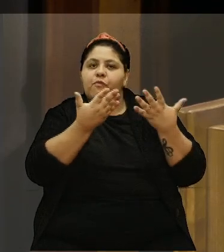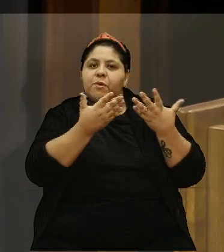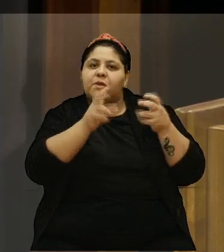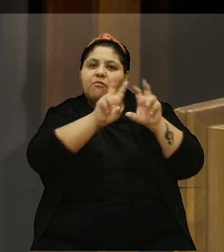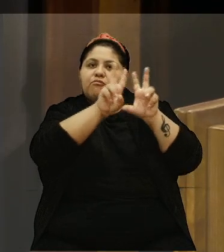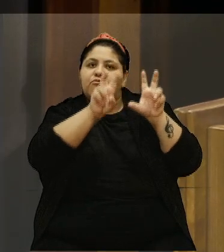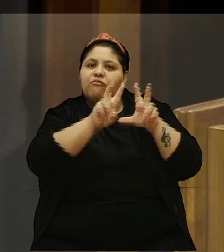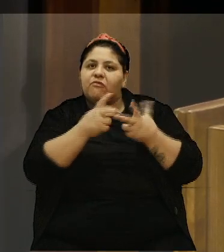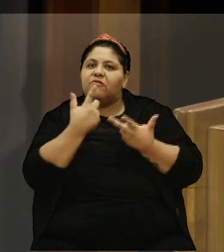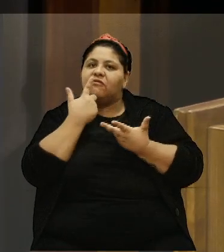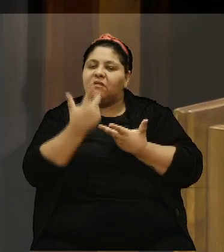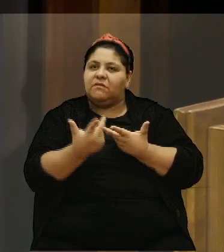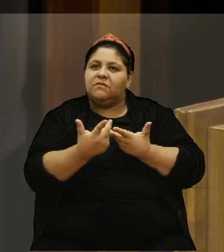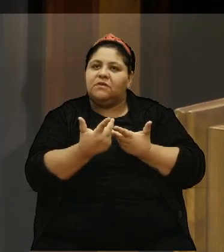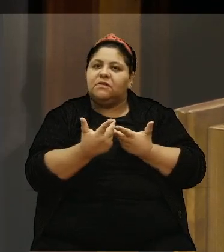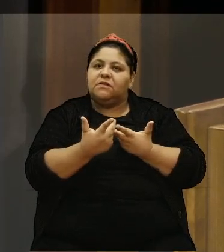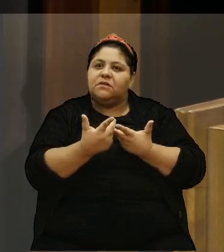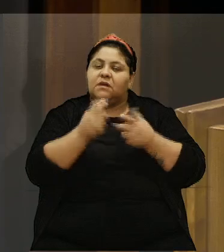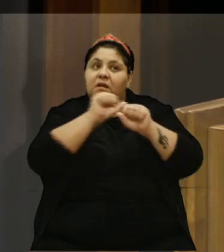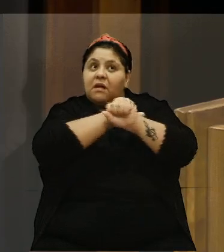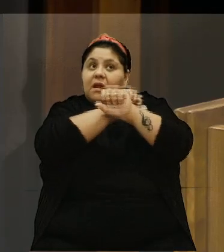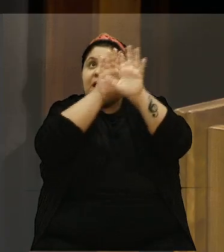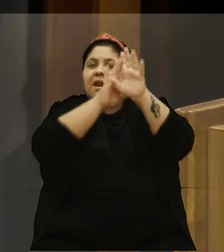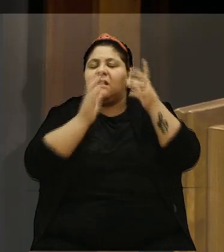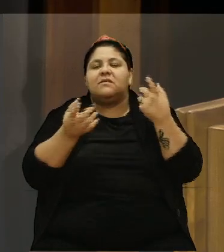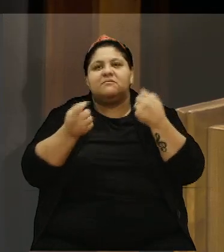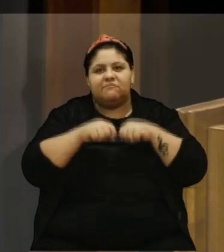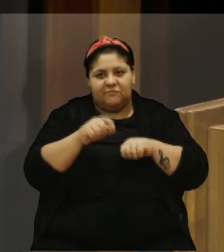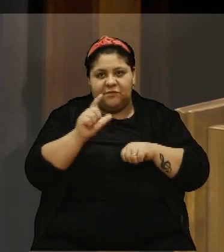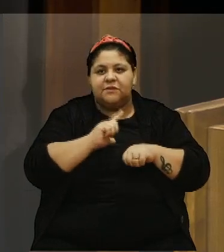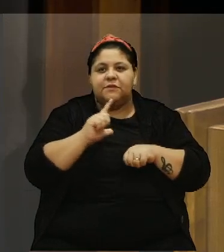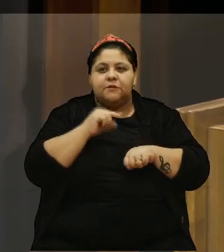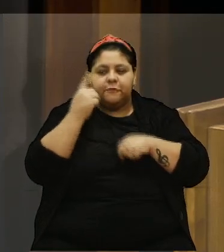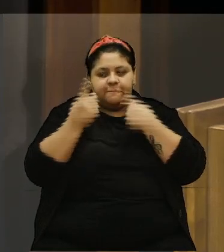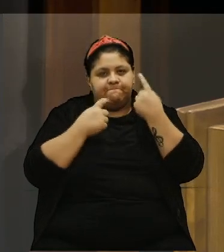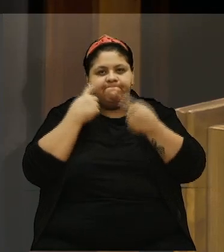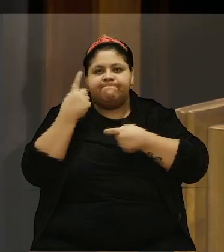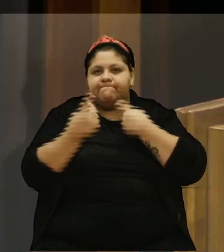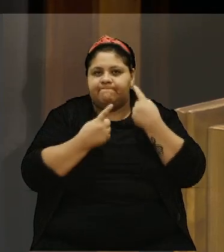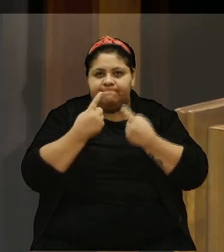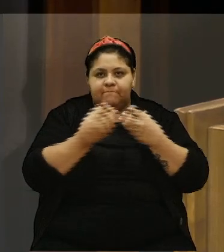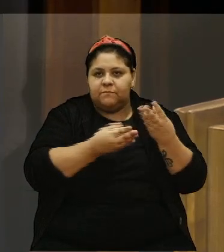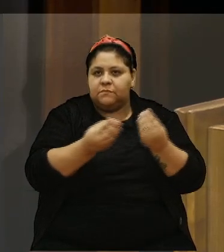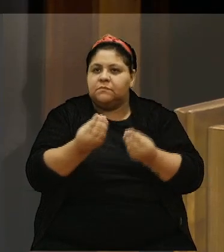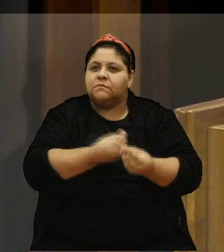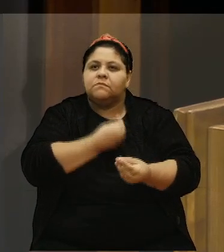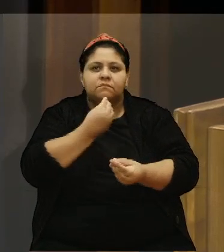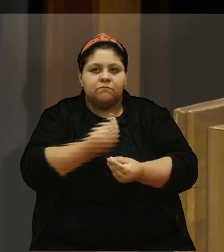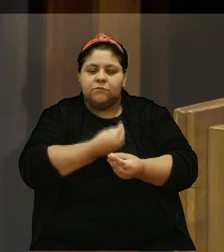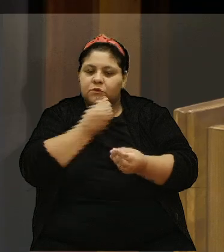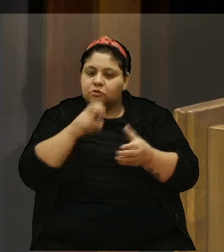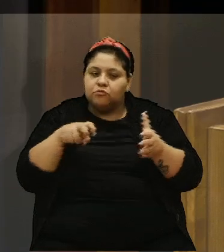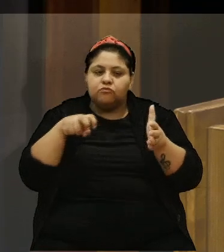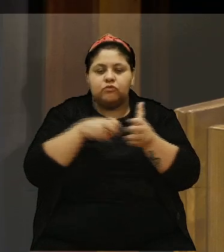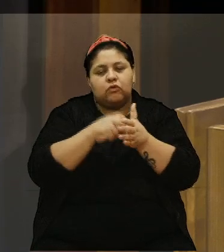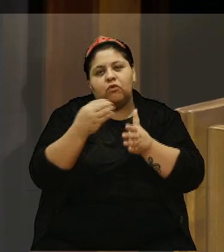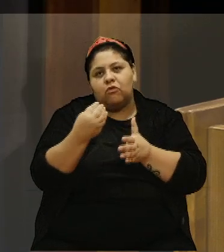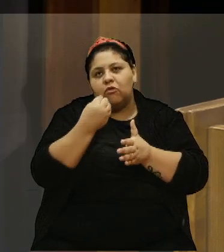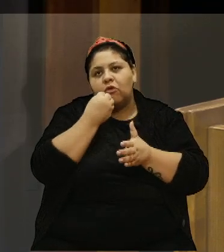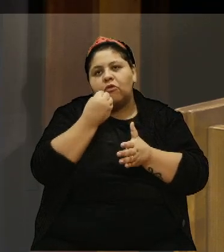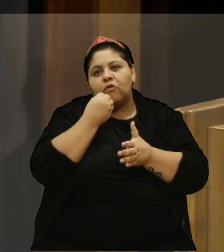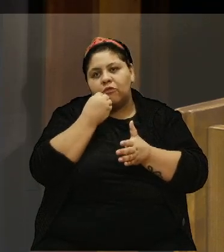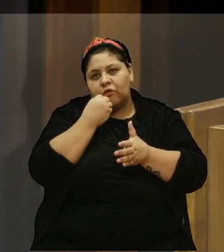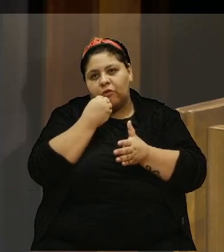assunto, trazer à luz, né, a necessidade que tem, a preocupação com tantas vidas, com tantos acidentes, com certeza